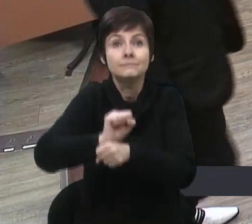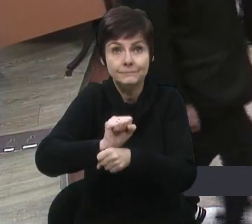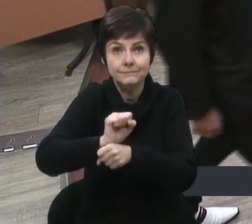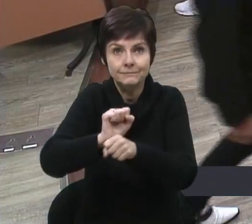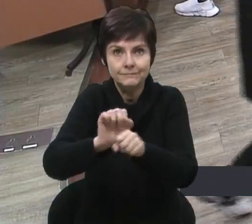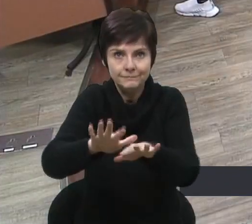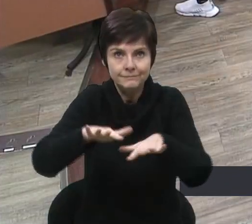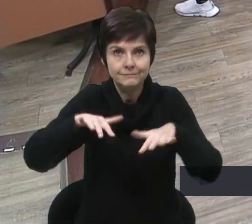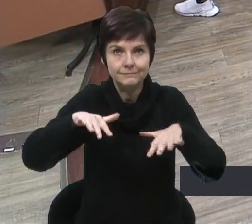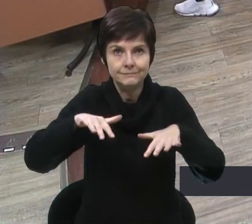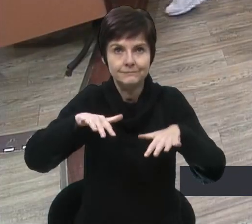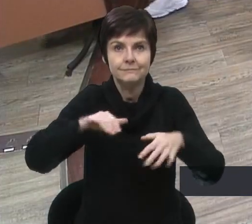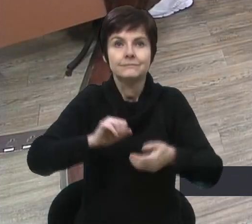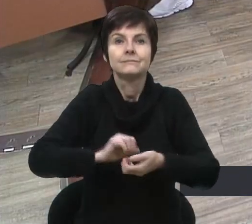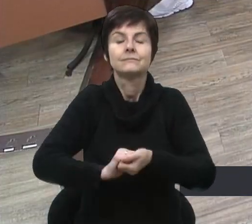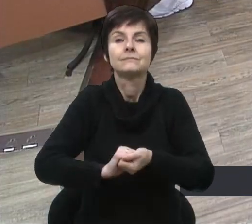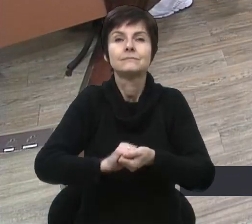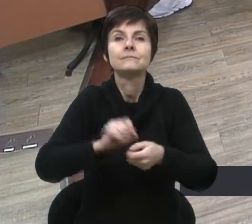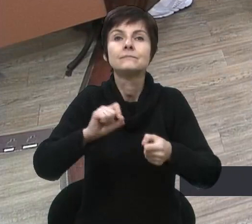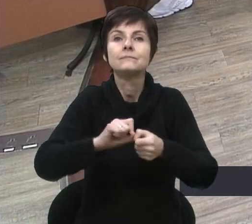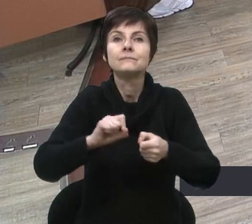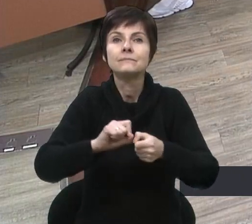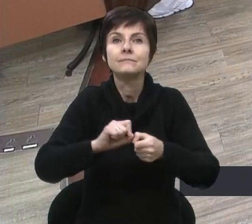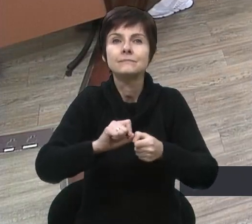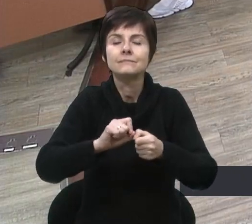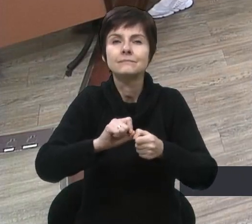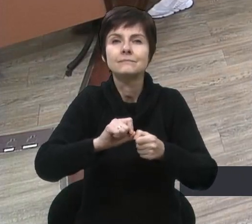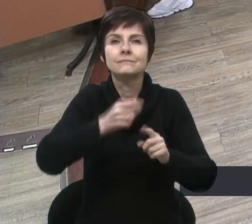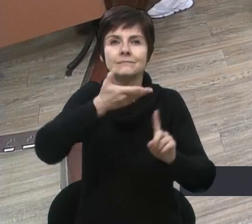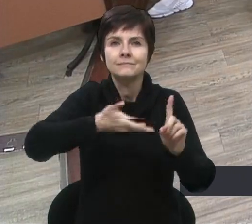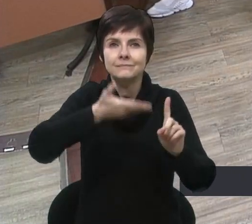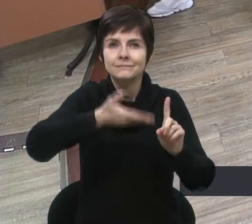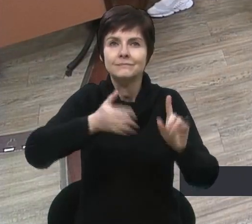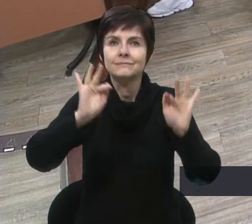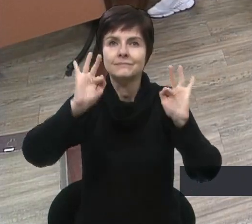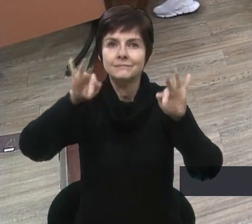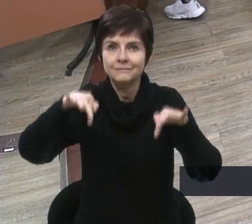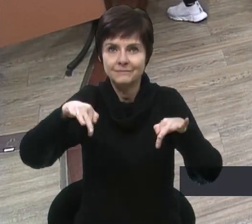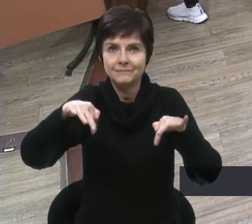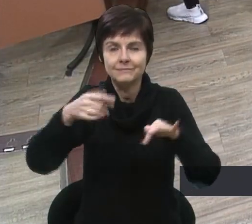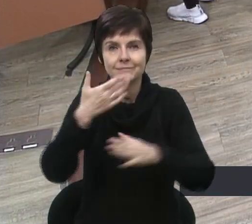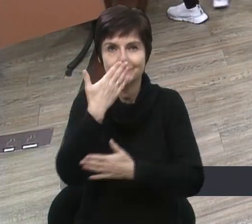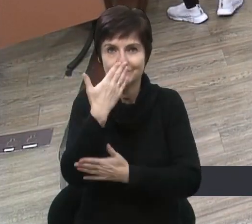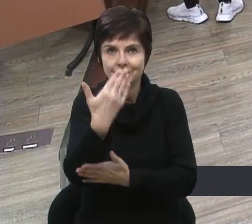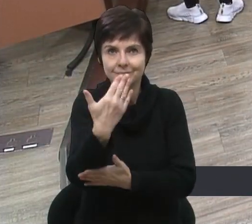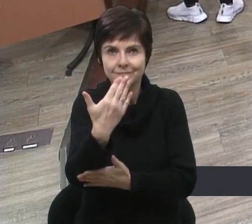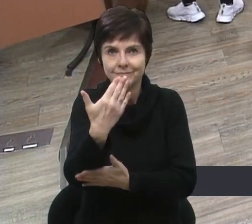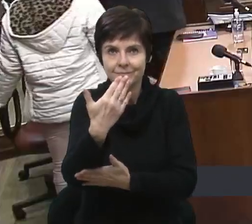faça as saudações finais aqui na frente.